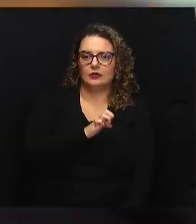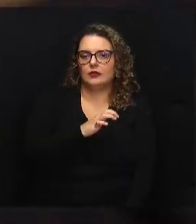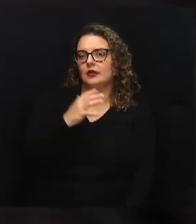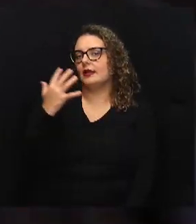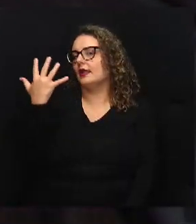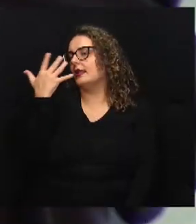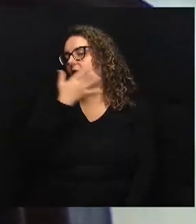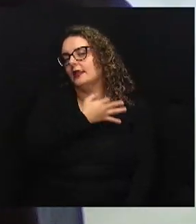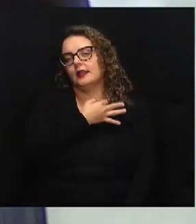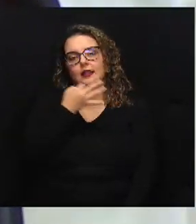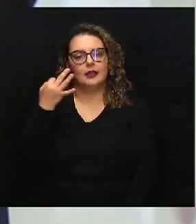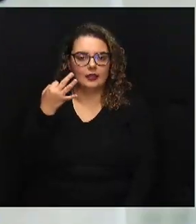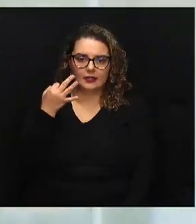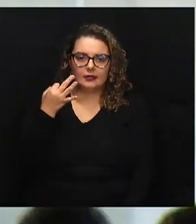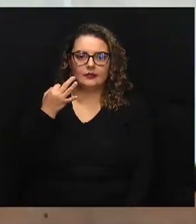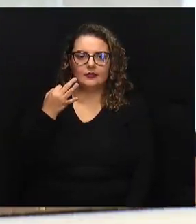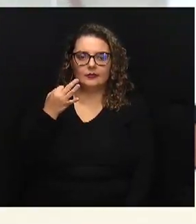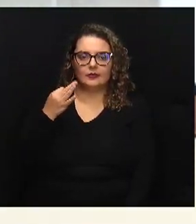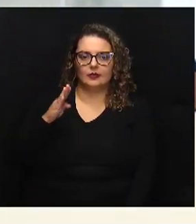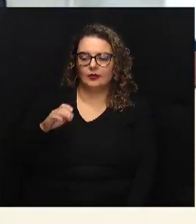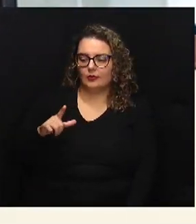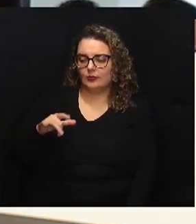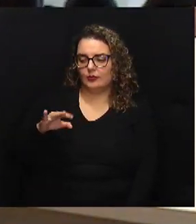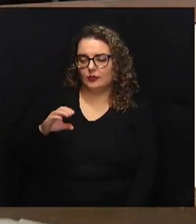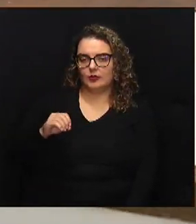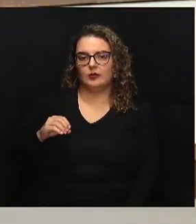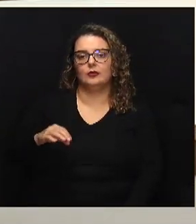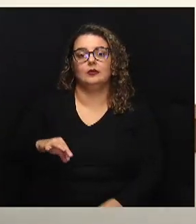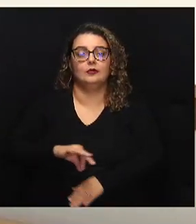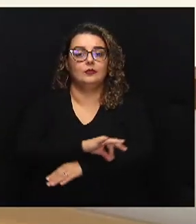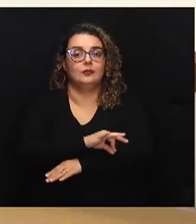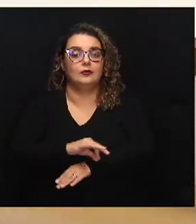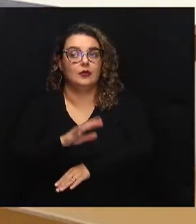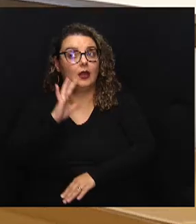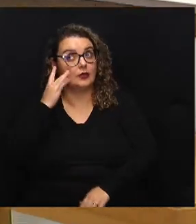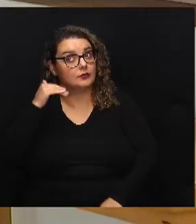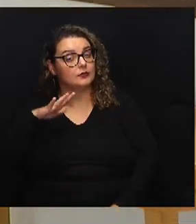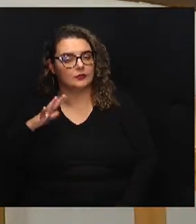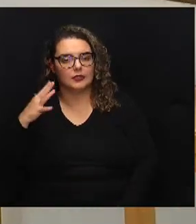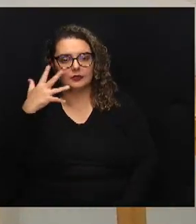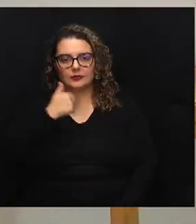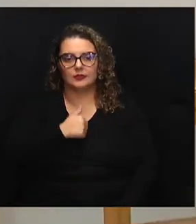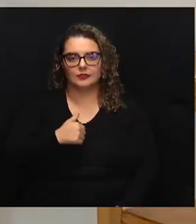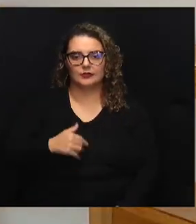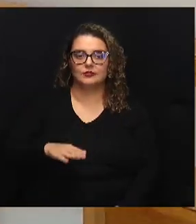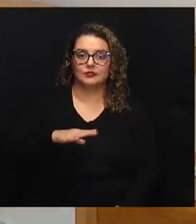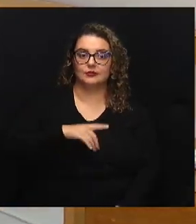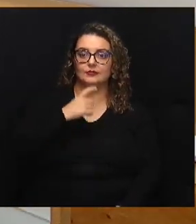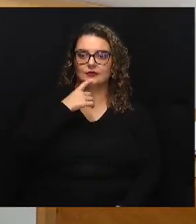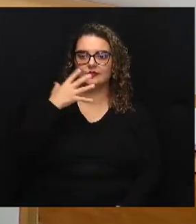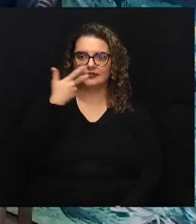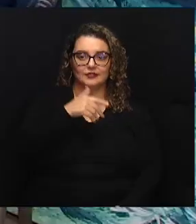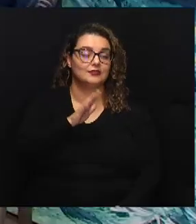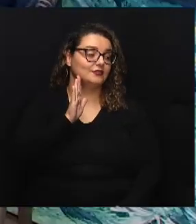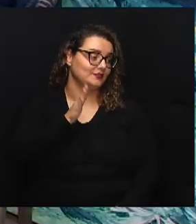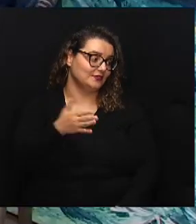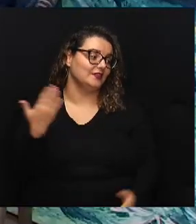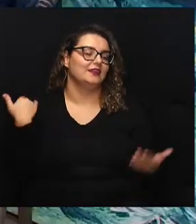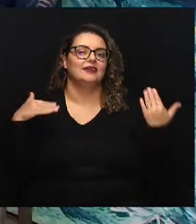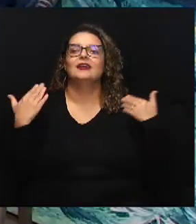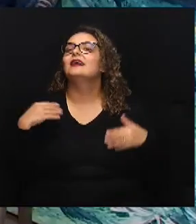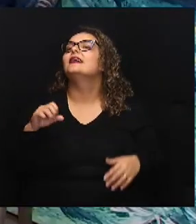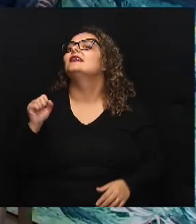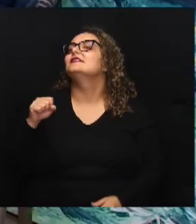lindo, é um bloco arquitetônico talvez o mais bonito de Campinas, é linda. Ali já é um passeio, né?